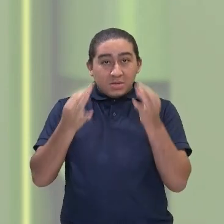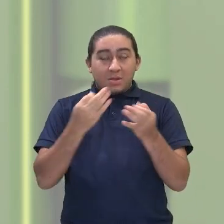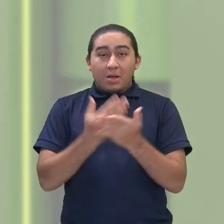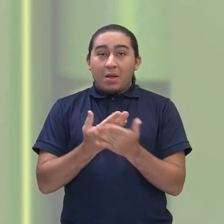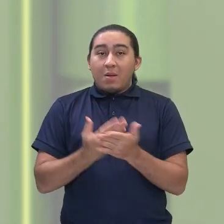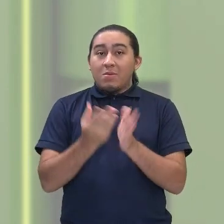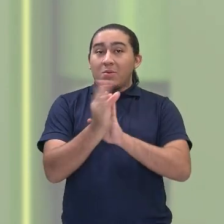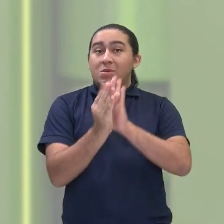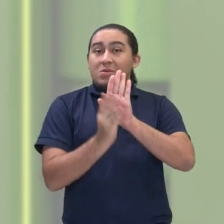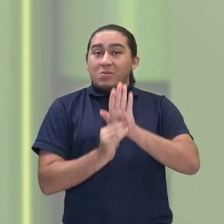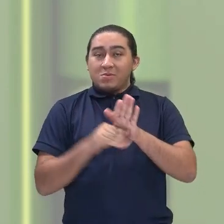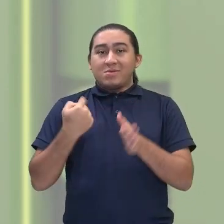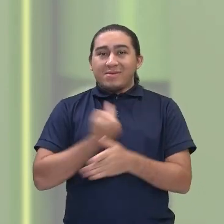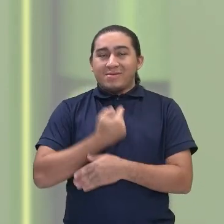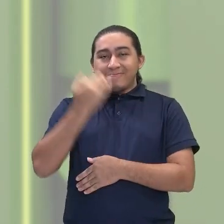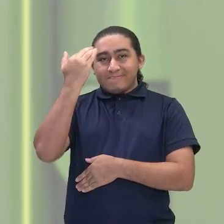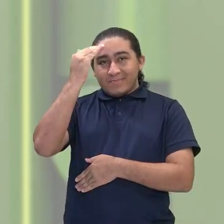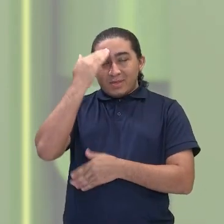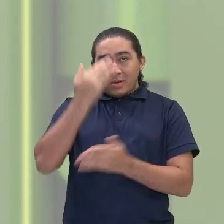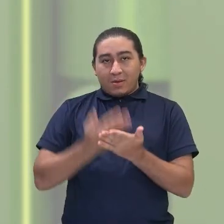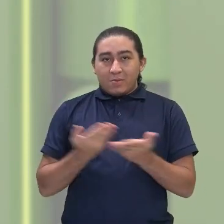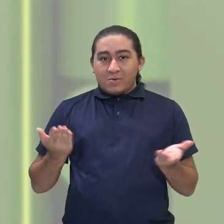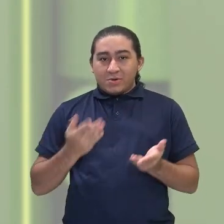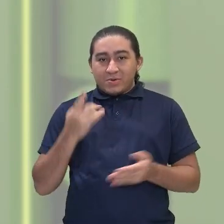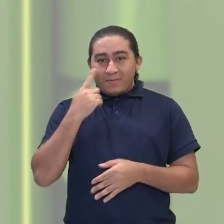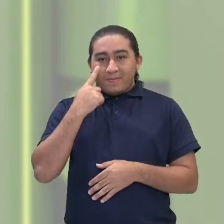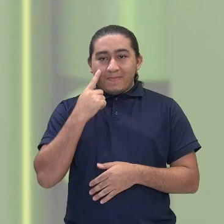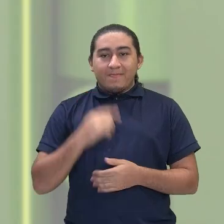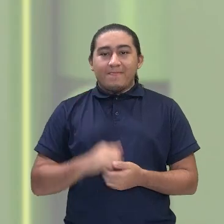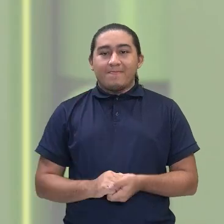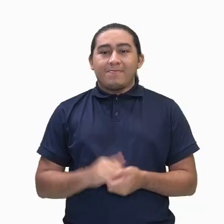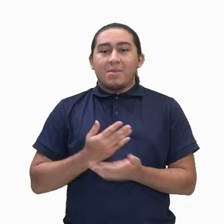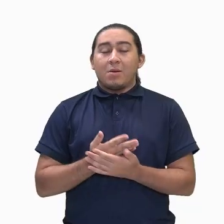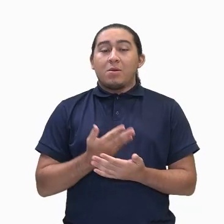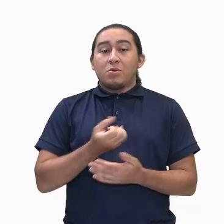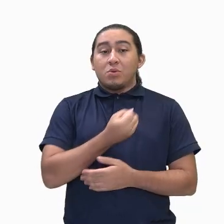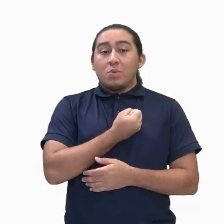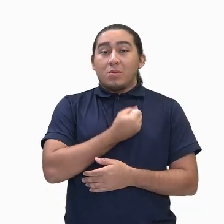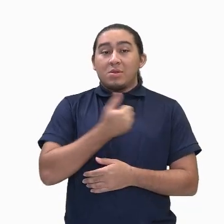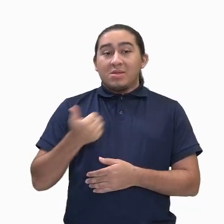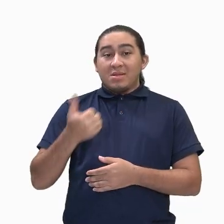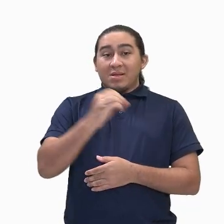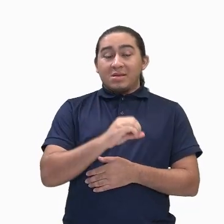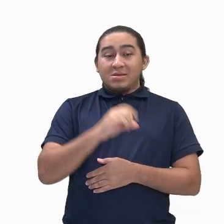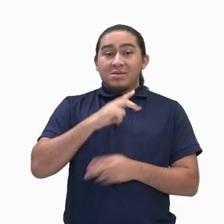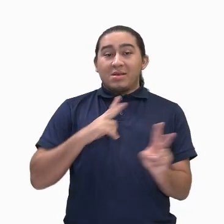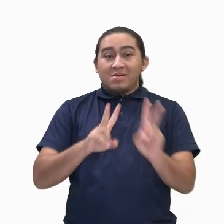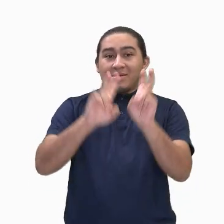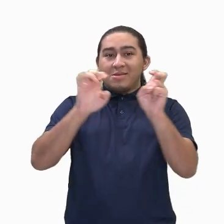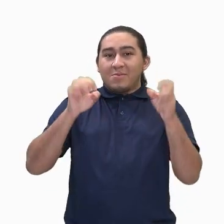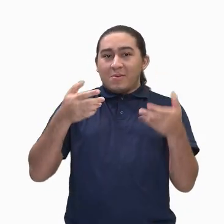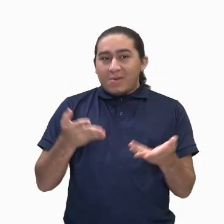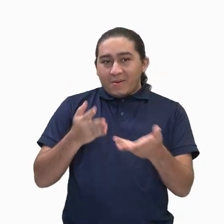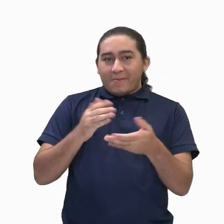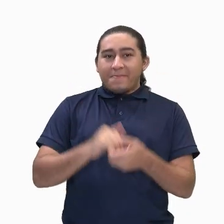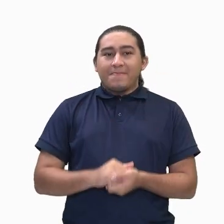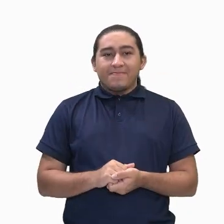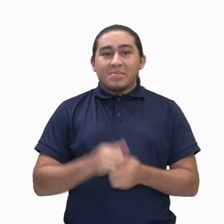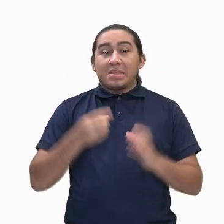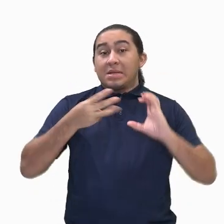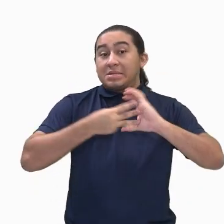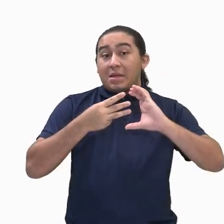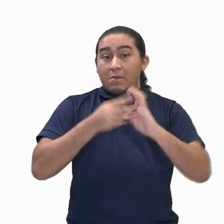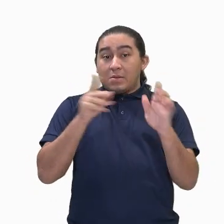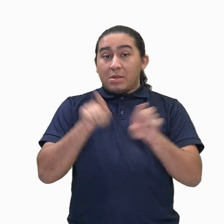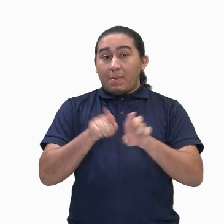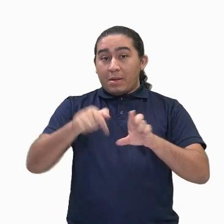os conteúdos que nós vamos trabalhar nessa aula de hoje. Então, nossa aula 10 traz aí como objeto de conhecimento célula